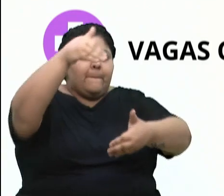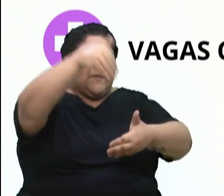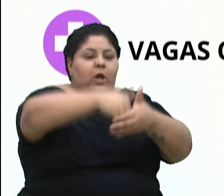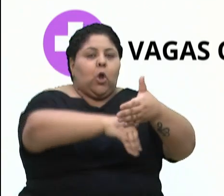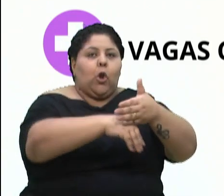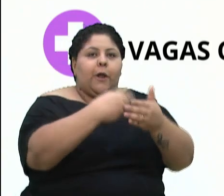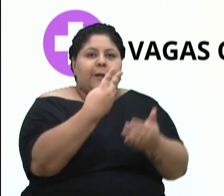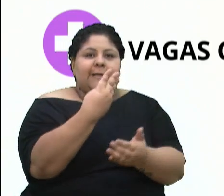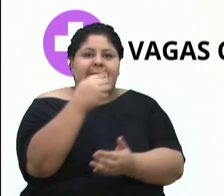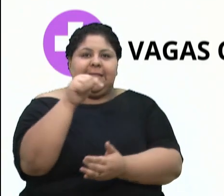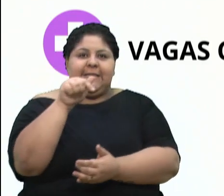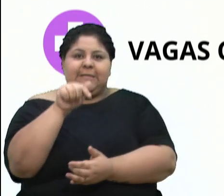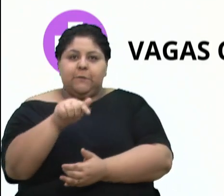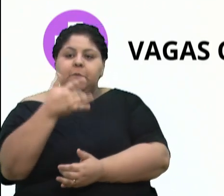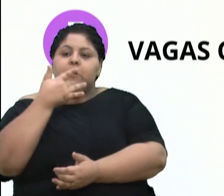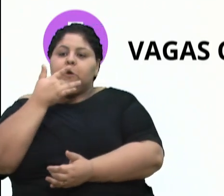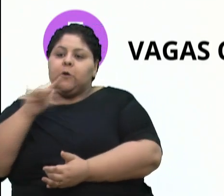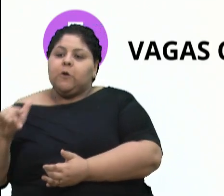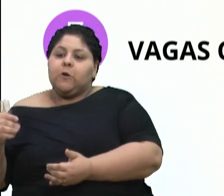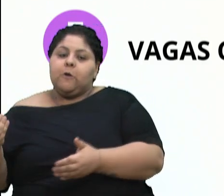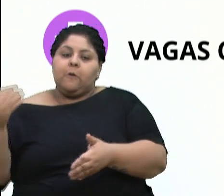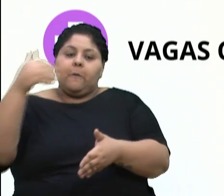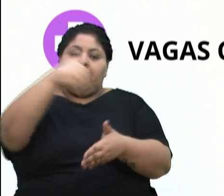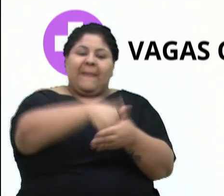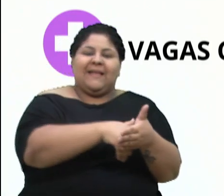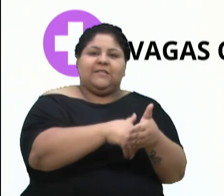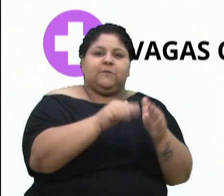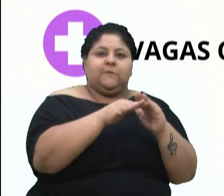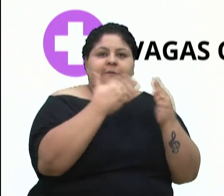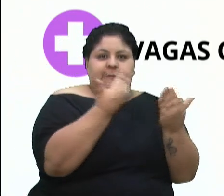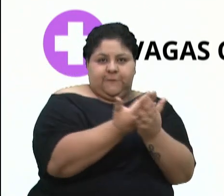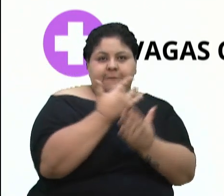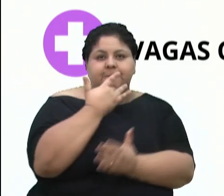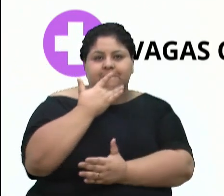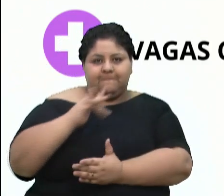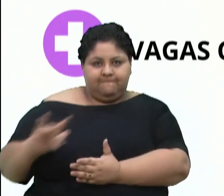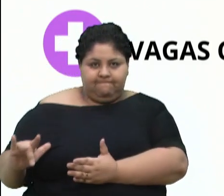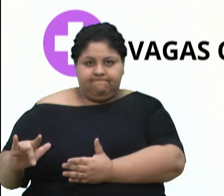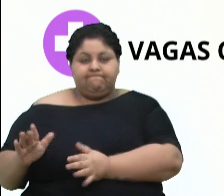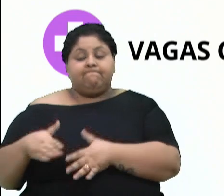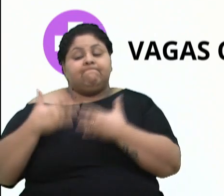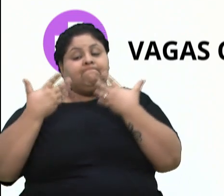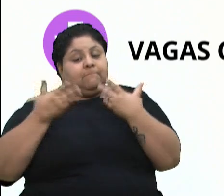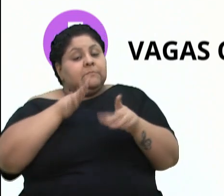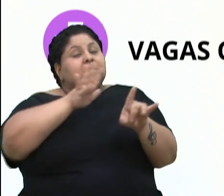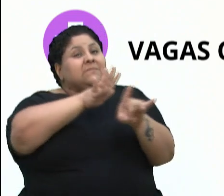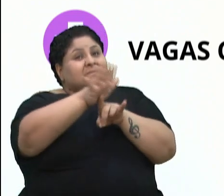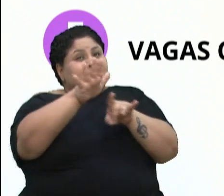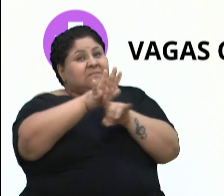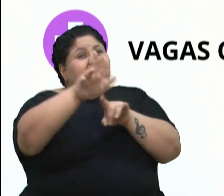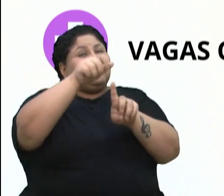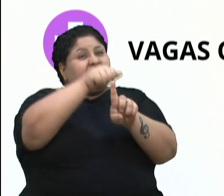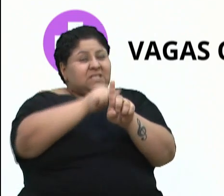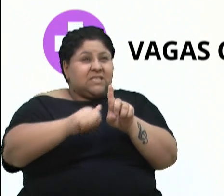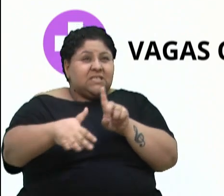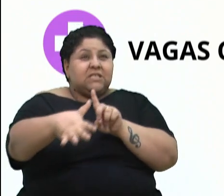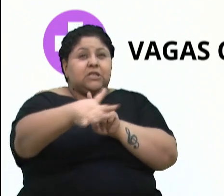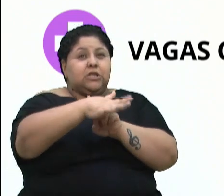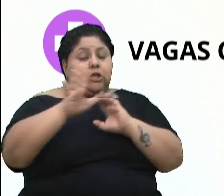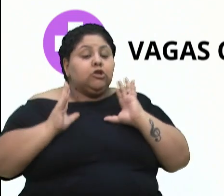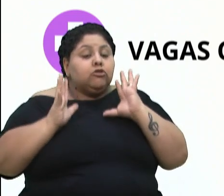crianças nas escolas, na educação infantil. Então, é uma demanda aí que a sociedade como um